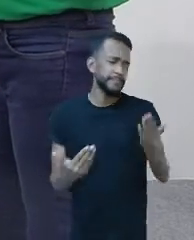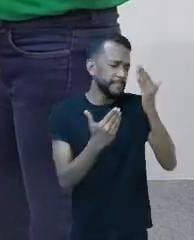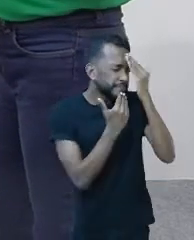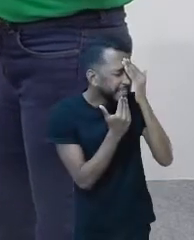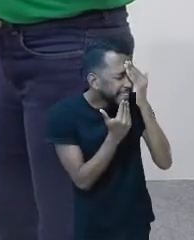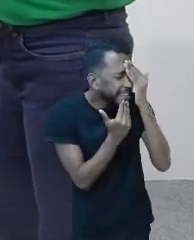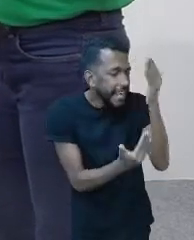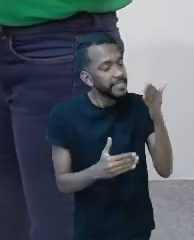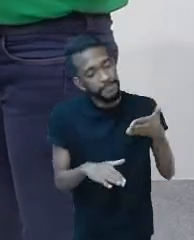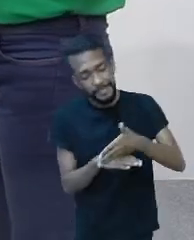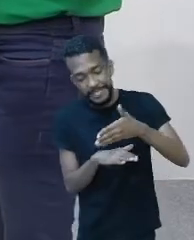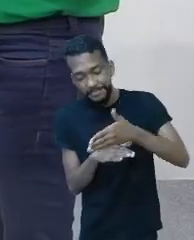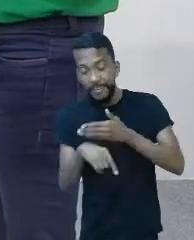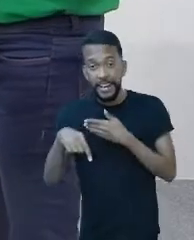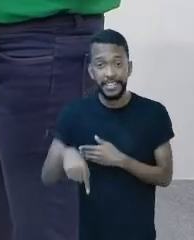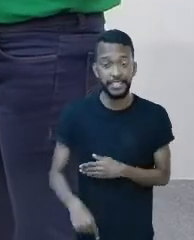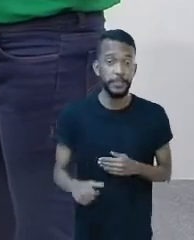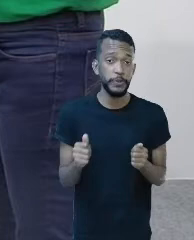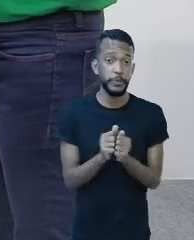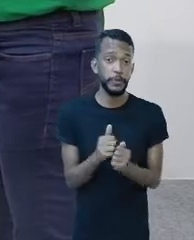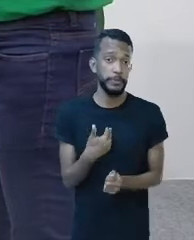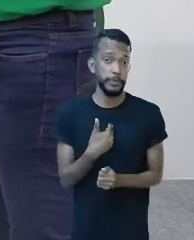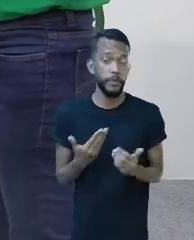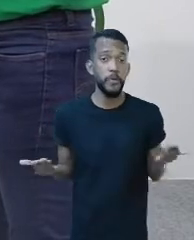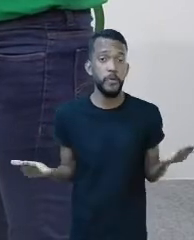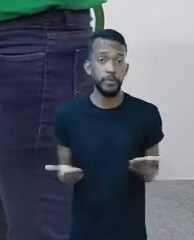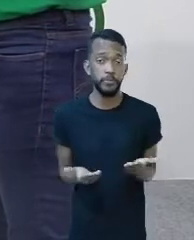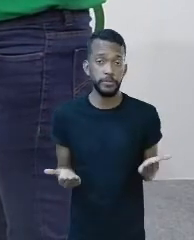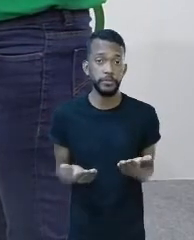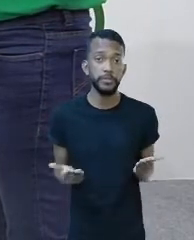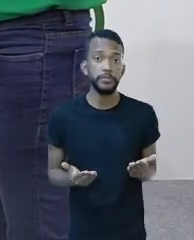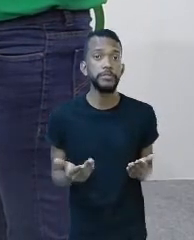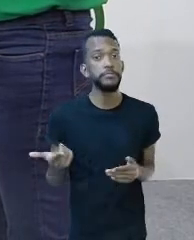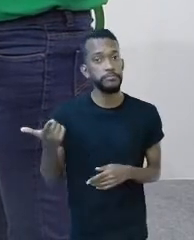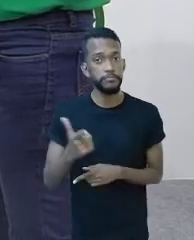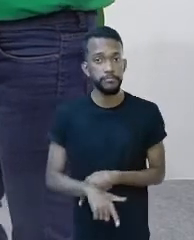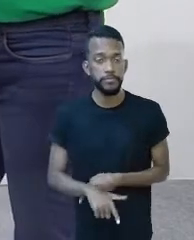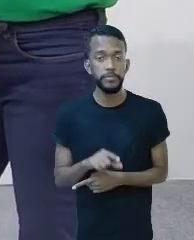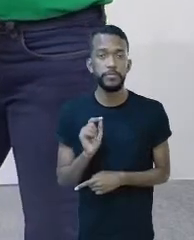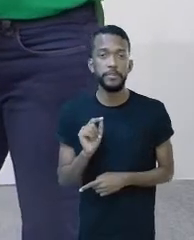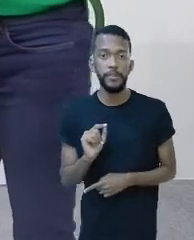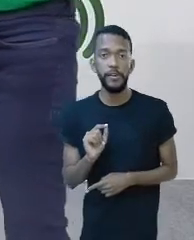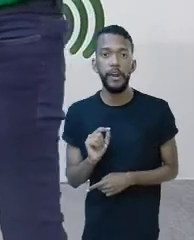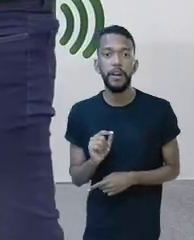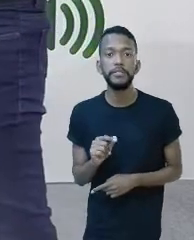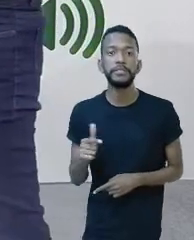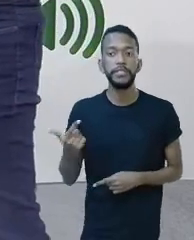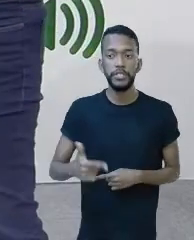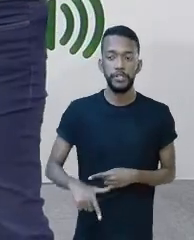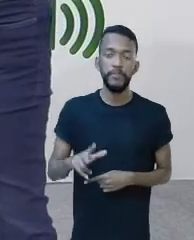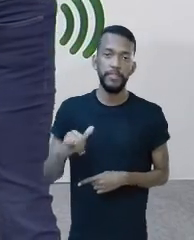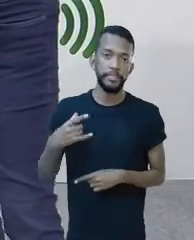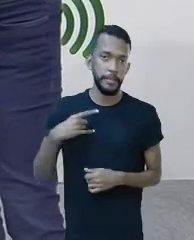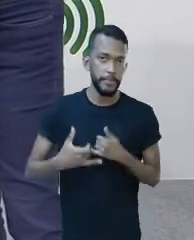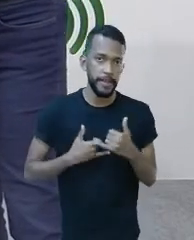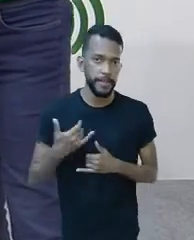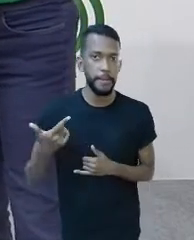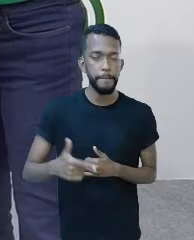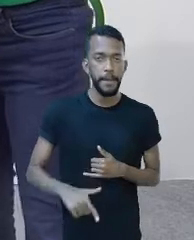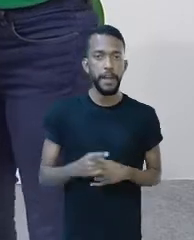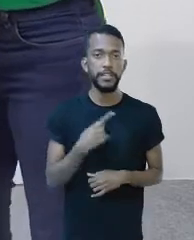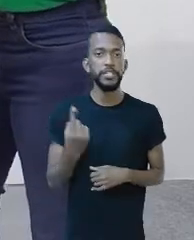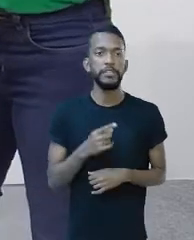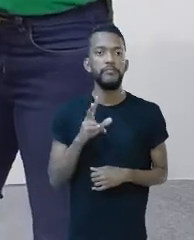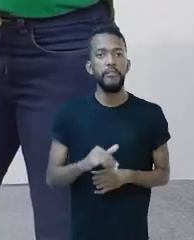por participar aqui da aula comigo hoje. E mais uma vez, né? Mas em outras aulas, a gente vai ter outras brincadeiras que a gente vai